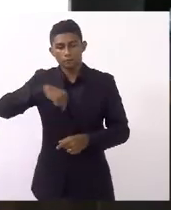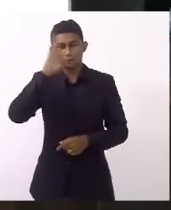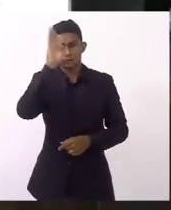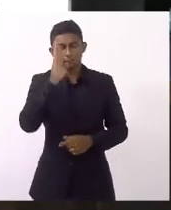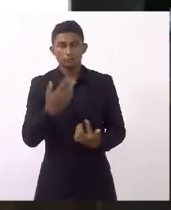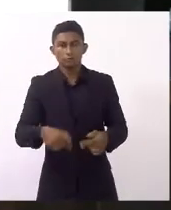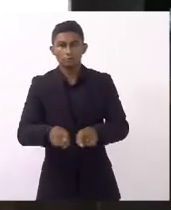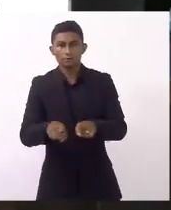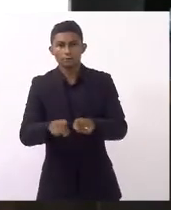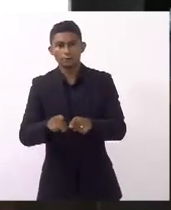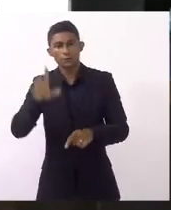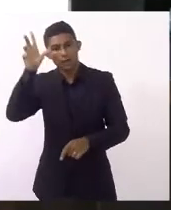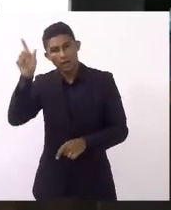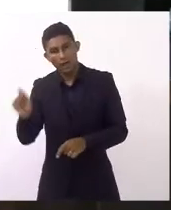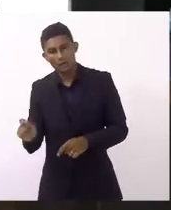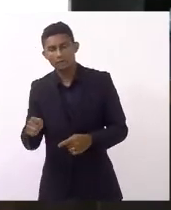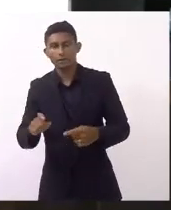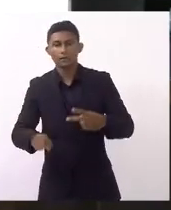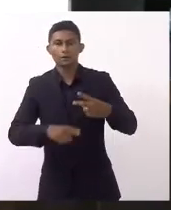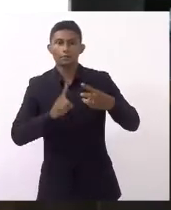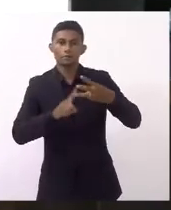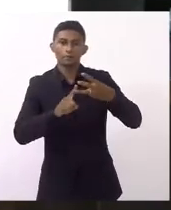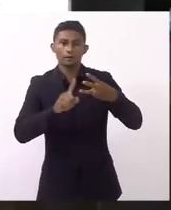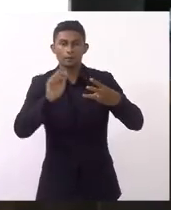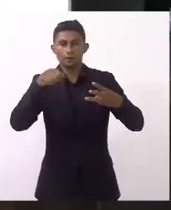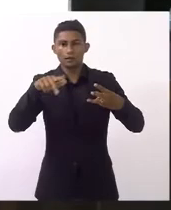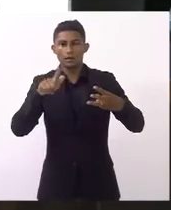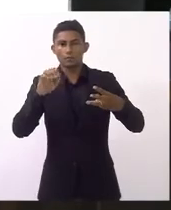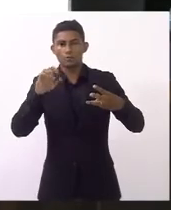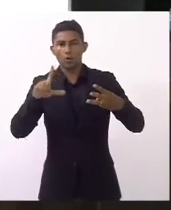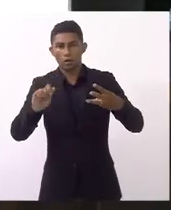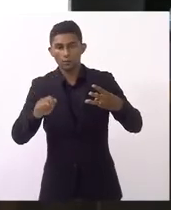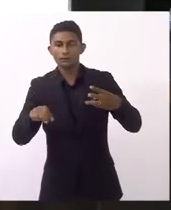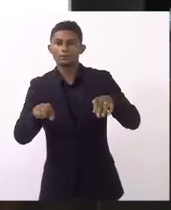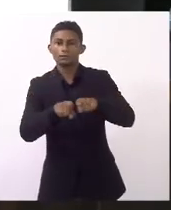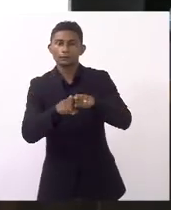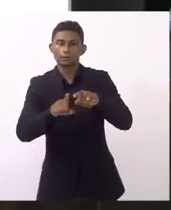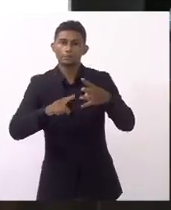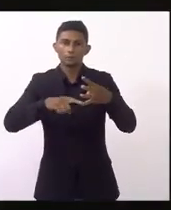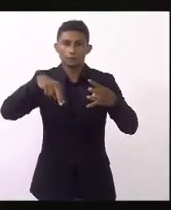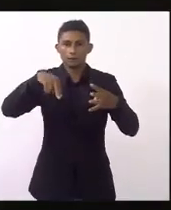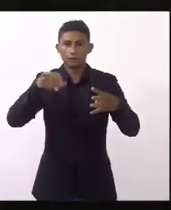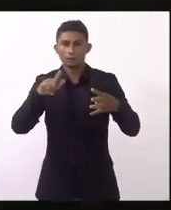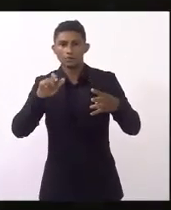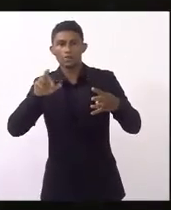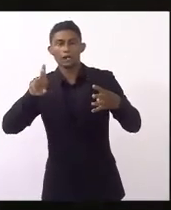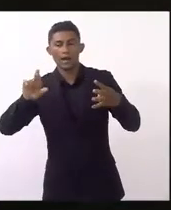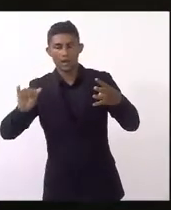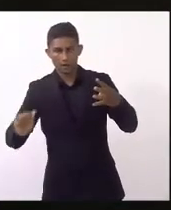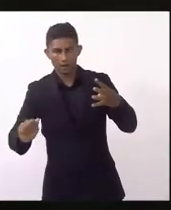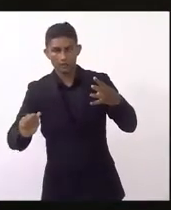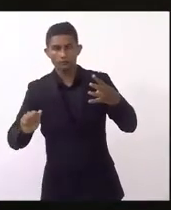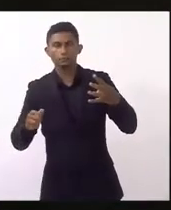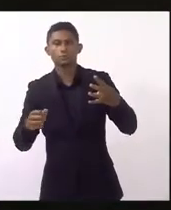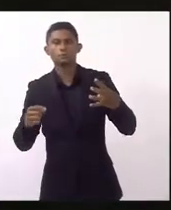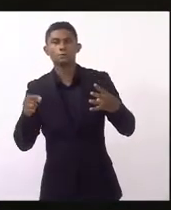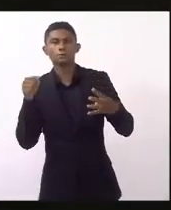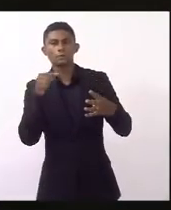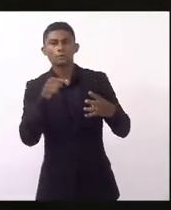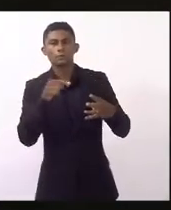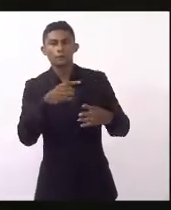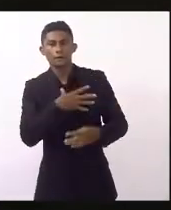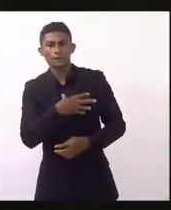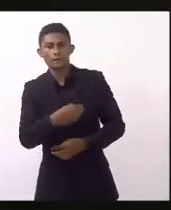Angola e Nigéria filho de Amy tinha de Oxum Grand a sacerdotisa